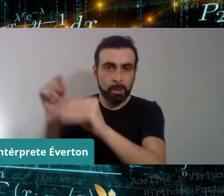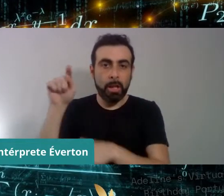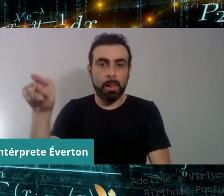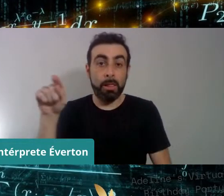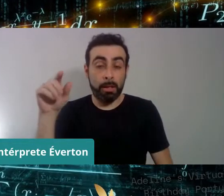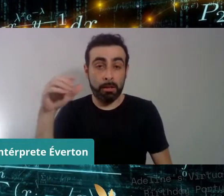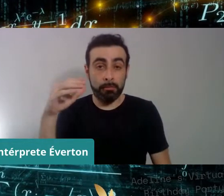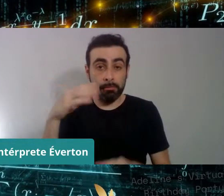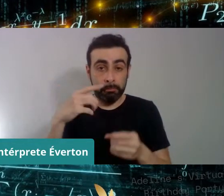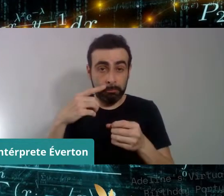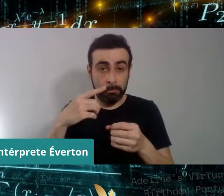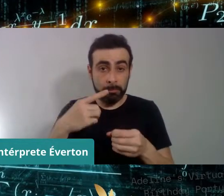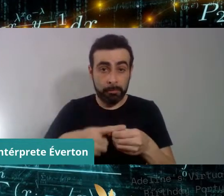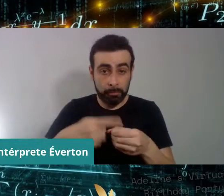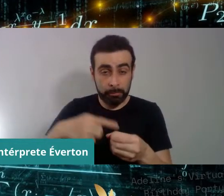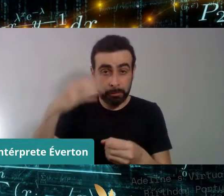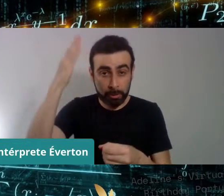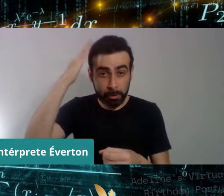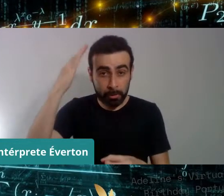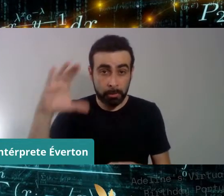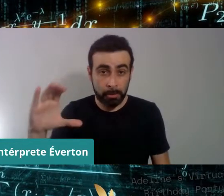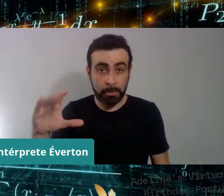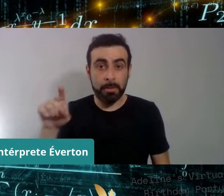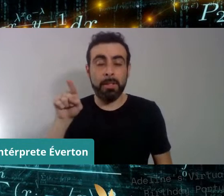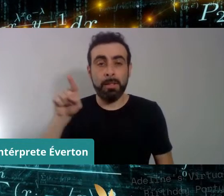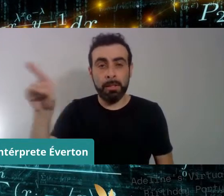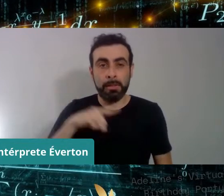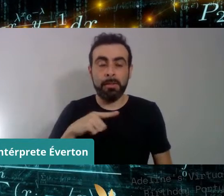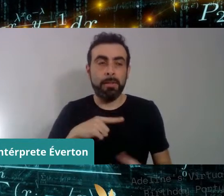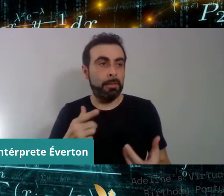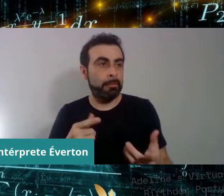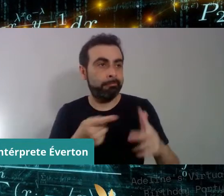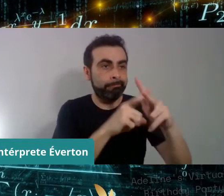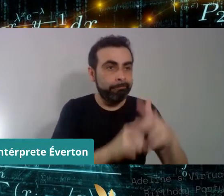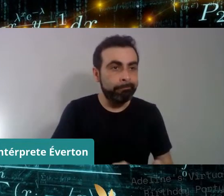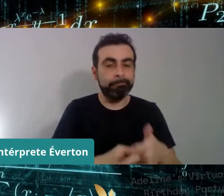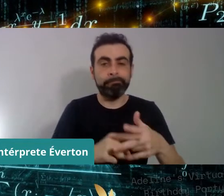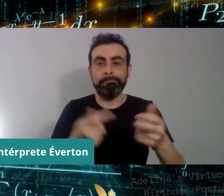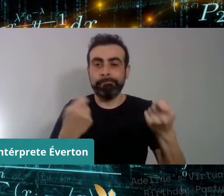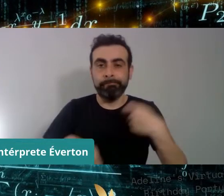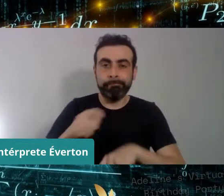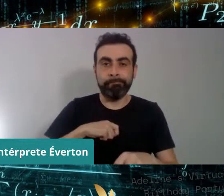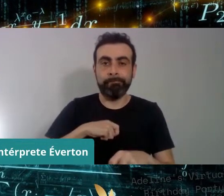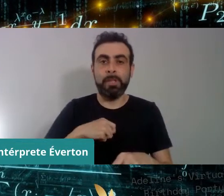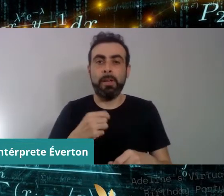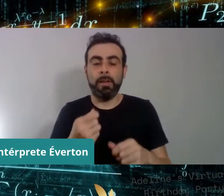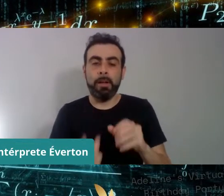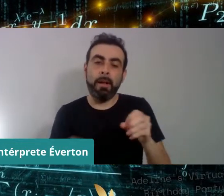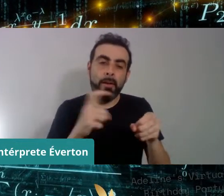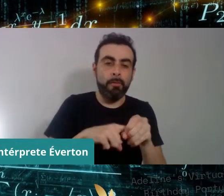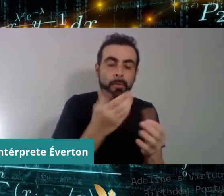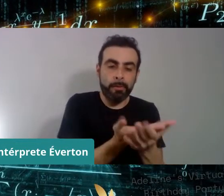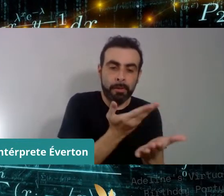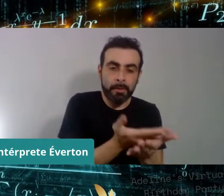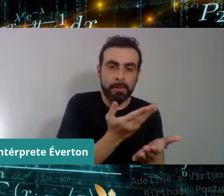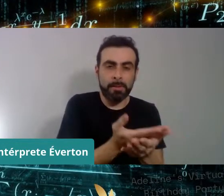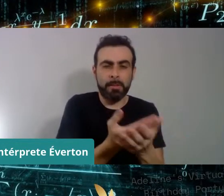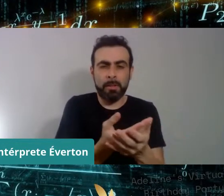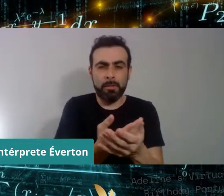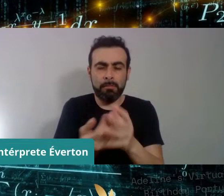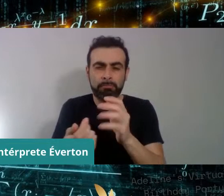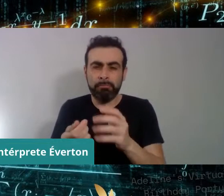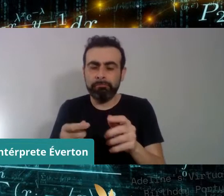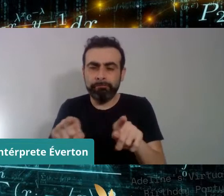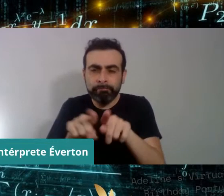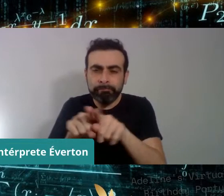alguns problemas da universidade relativos a reformas, a volta às aulas, etc. E também a ausência